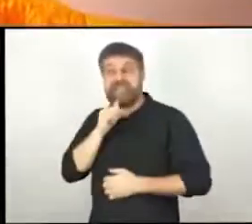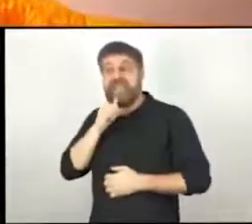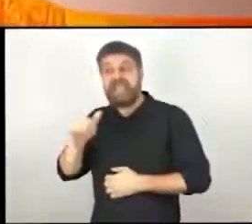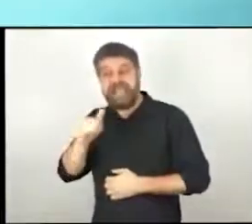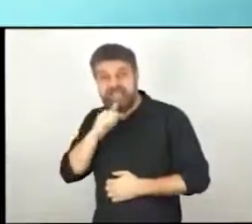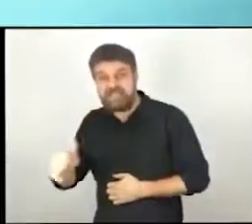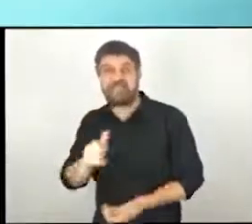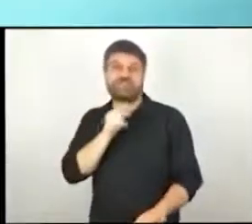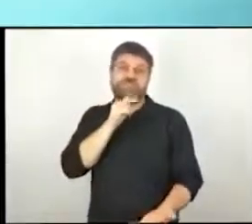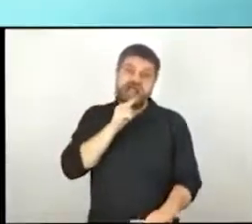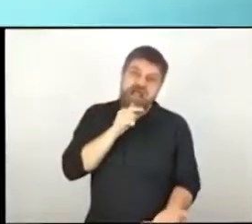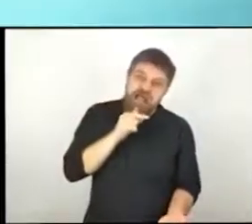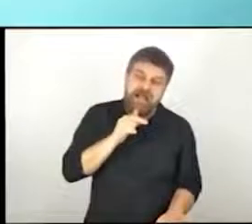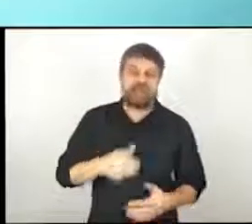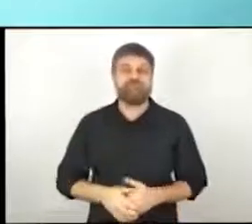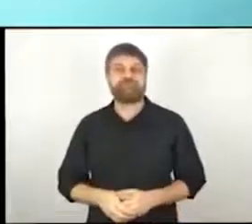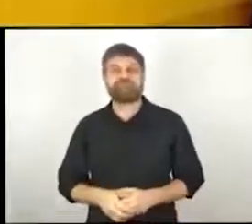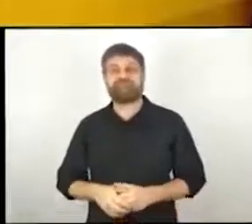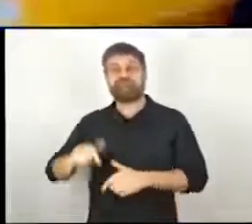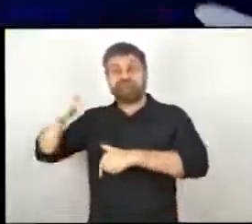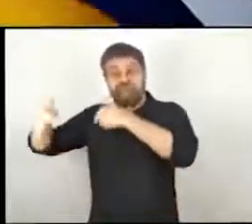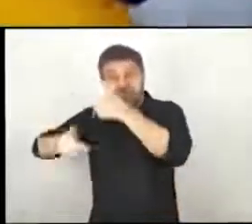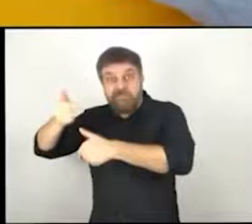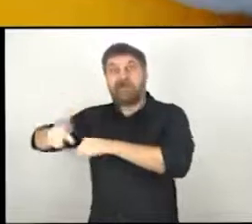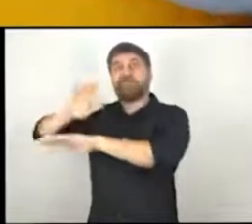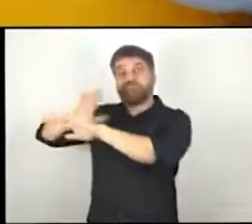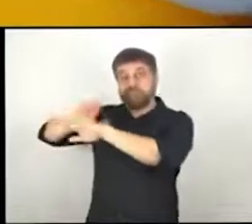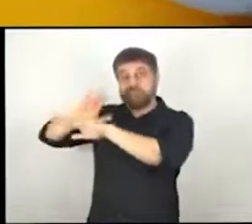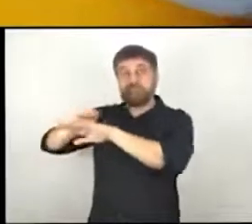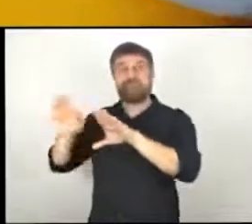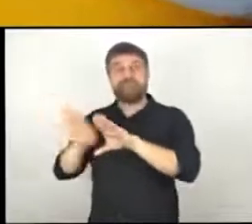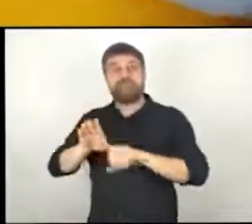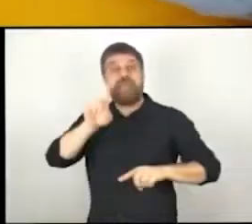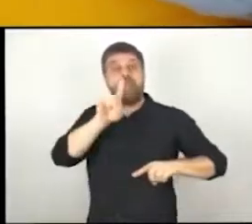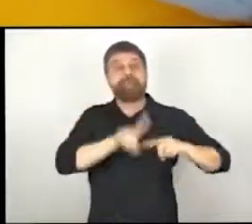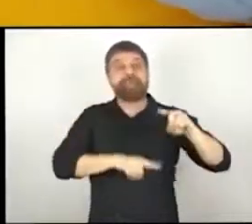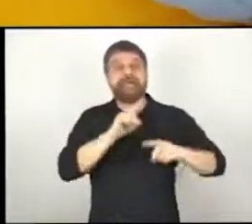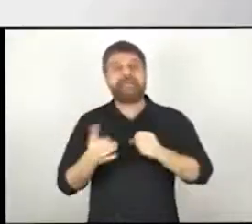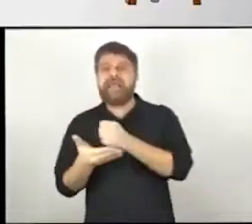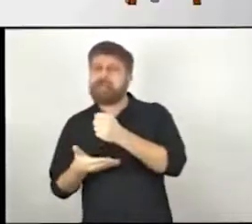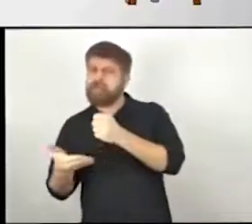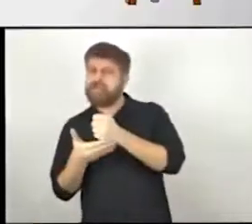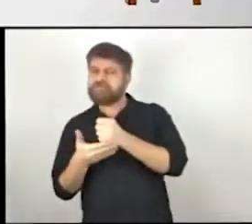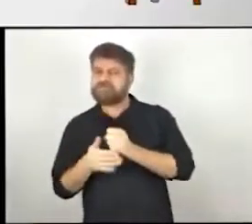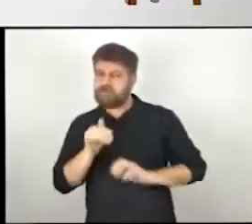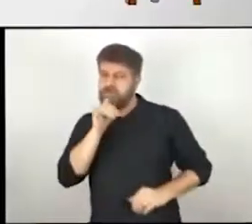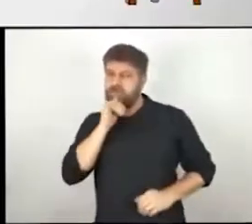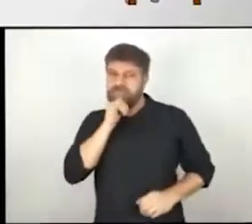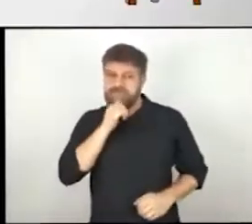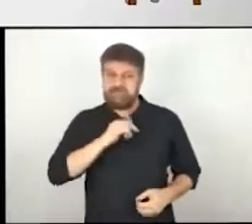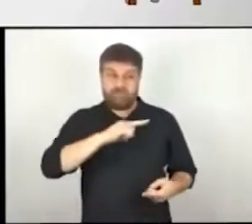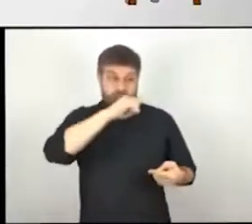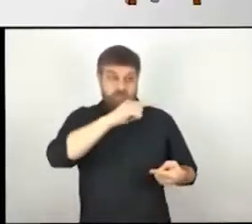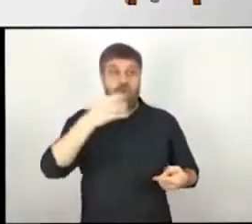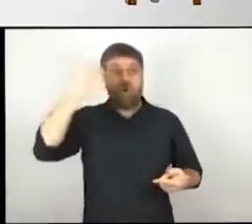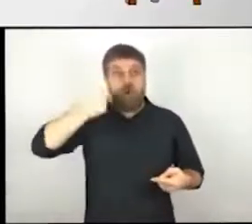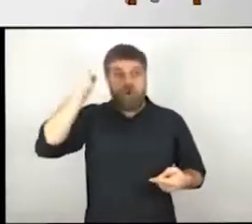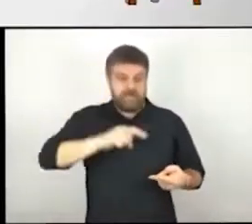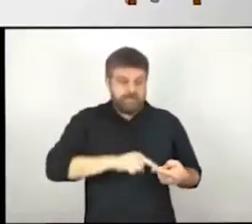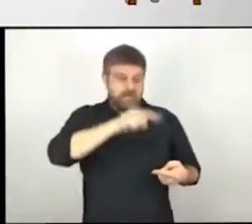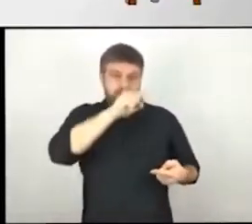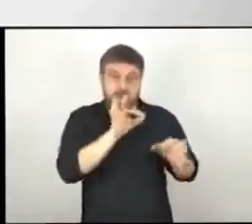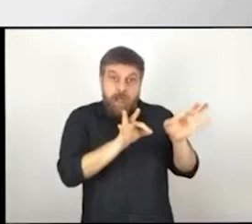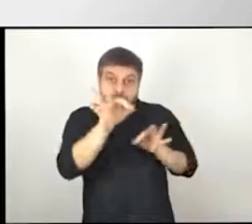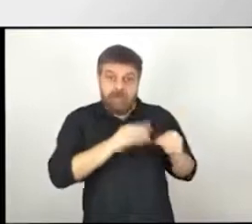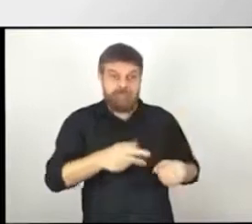geralmente precisam de energia elétrica, de água, de trabalho humano e de matéria-prima. Por exemplo, o leite.